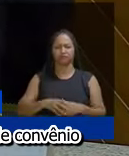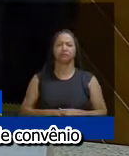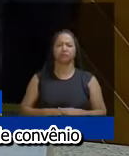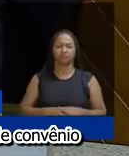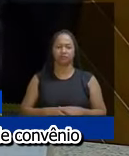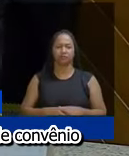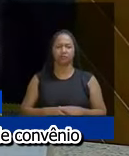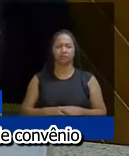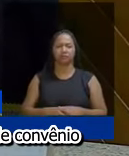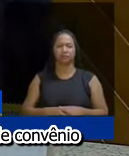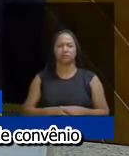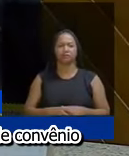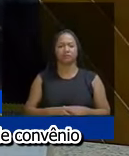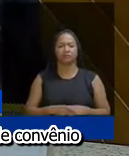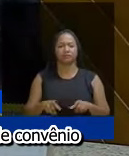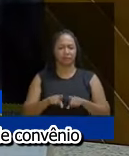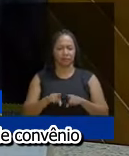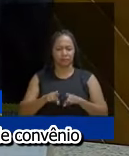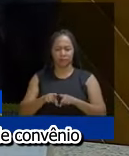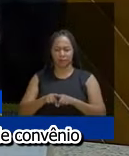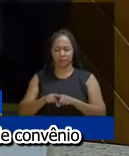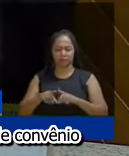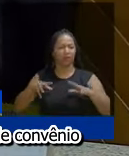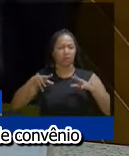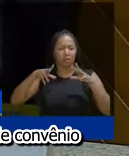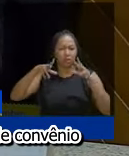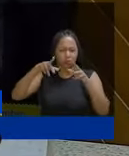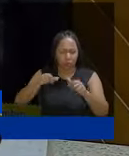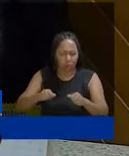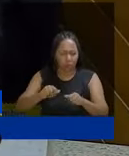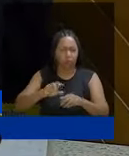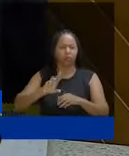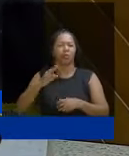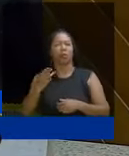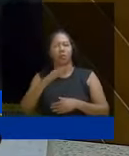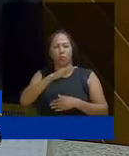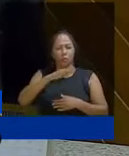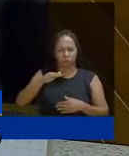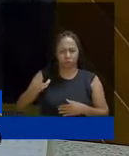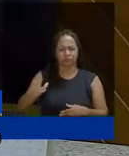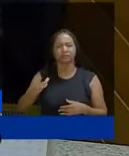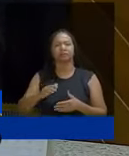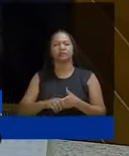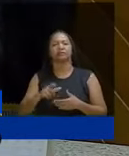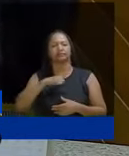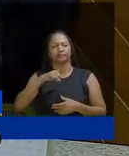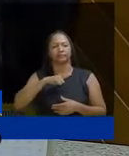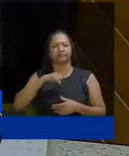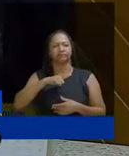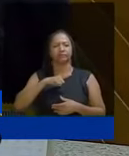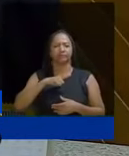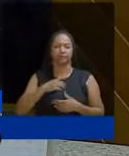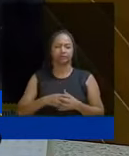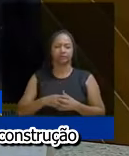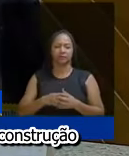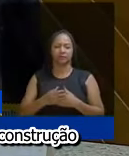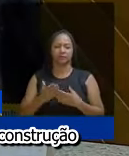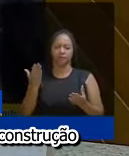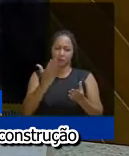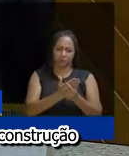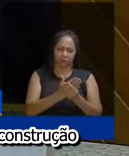É exatamente de inexecução total ou parcial de objeto de convênio que se trata, no caso em apreço. Convênio